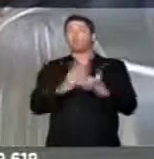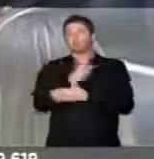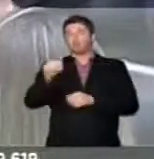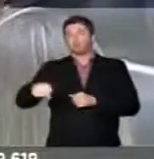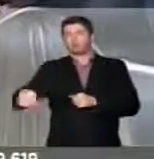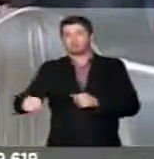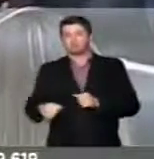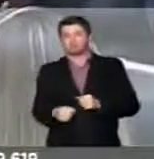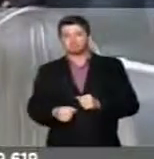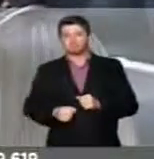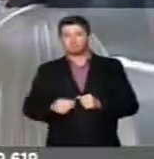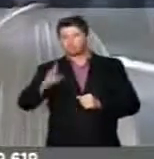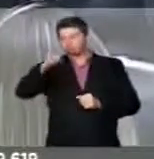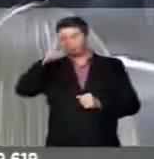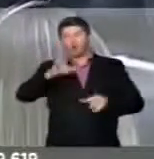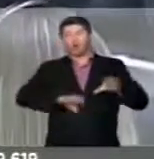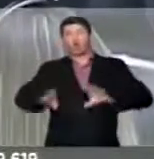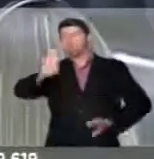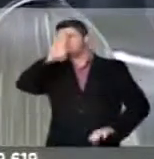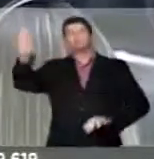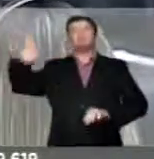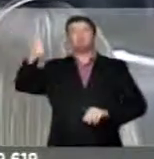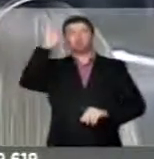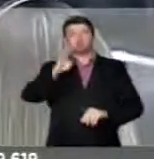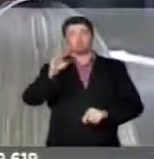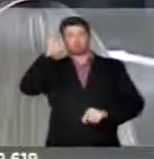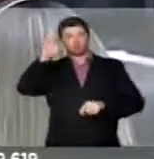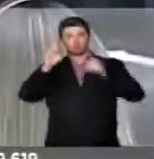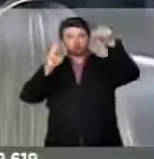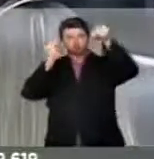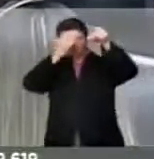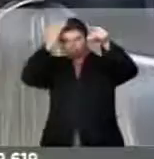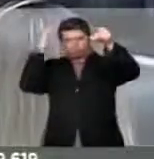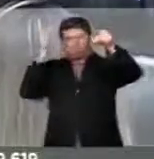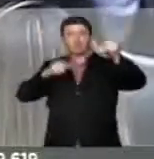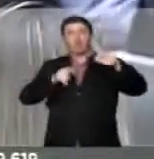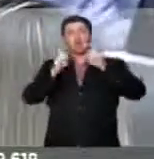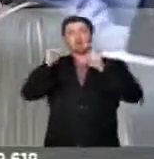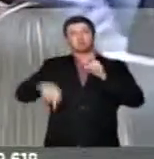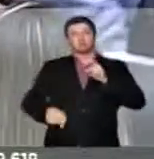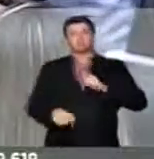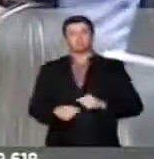acontecendo e que um dos maiores corruptos do país, que é o senhor Eduardo Cunha, está comandando esse processo.